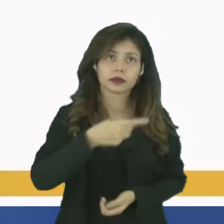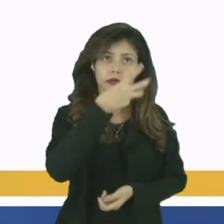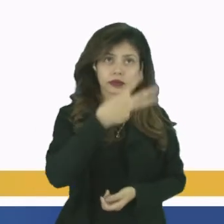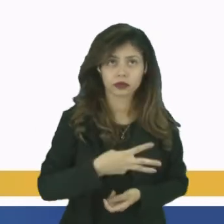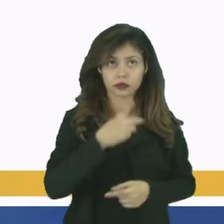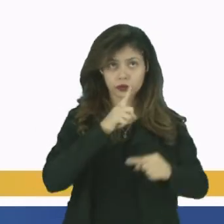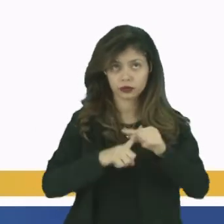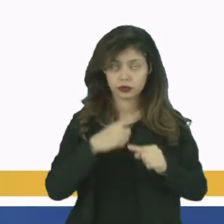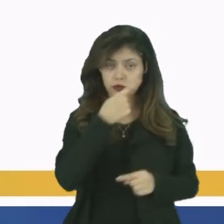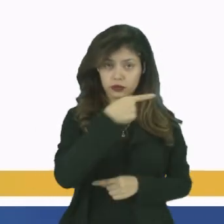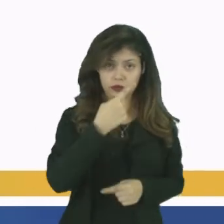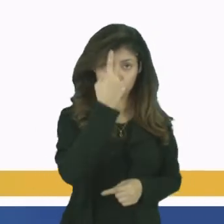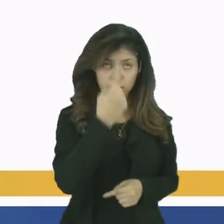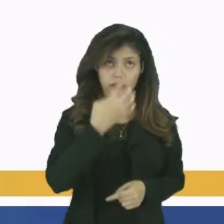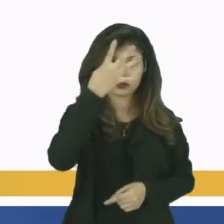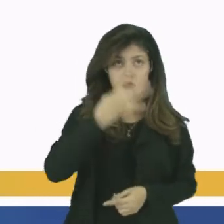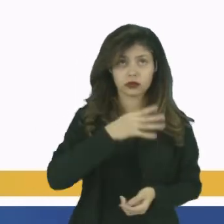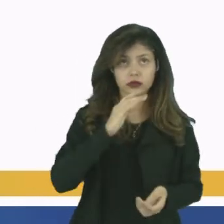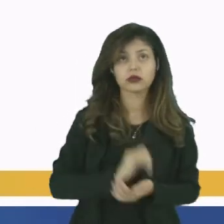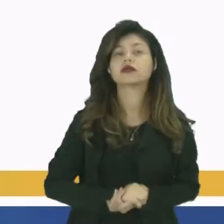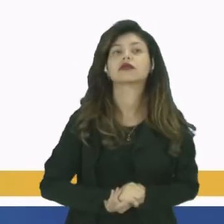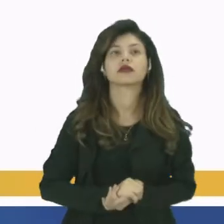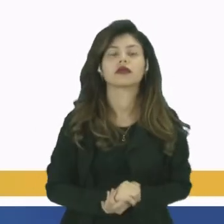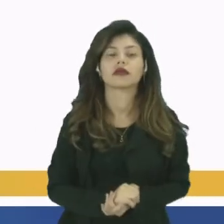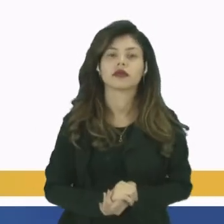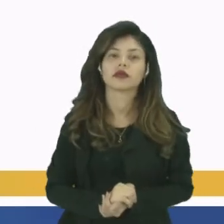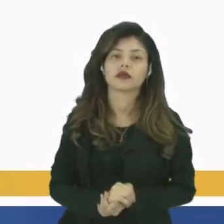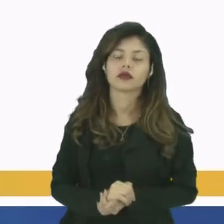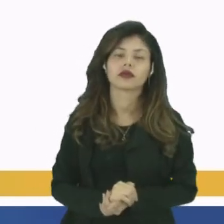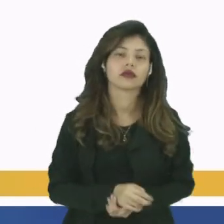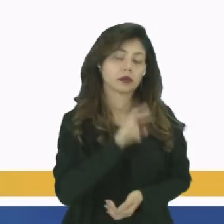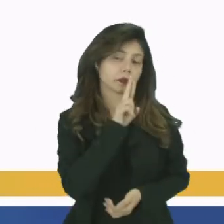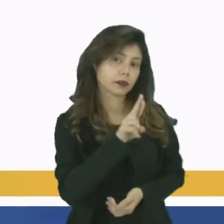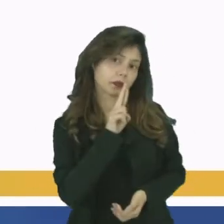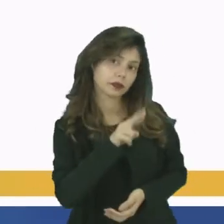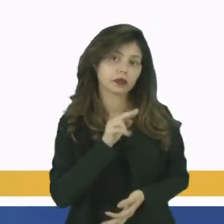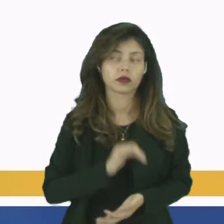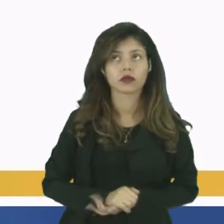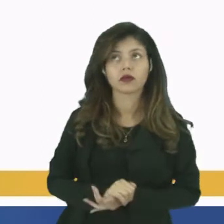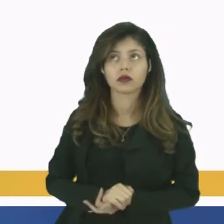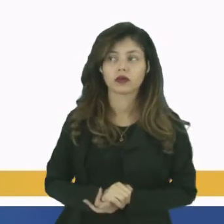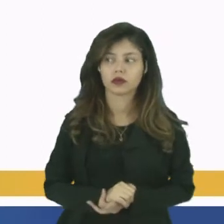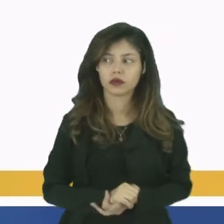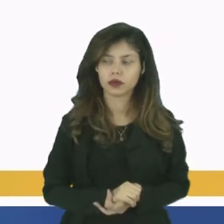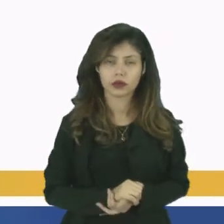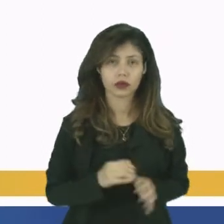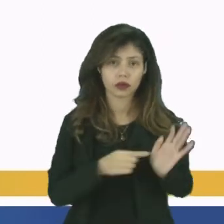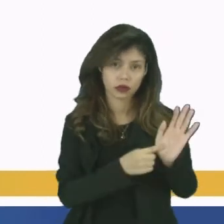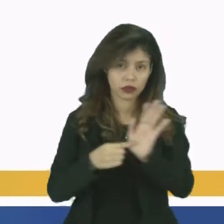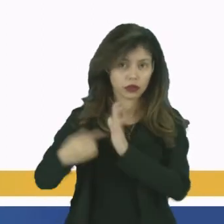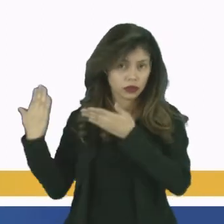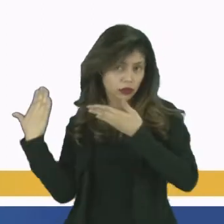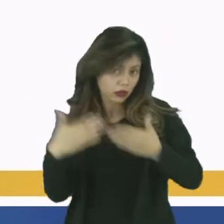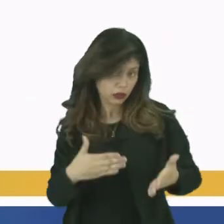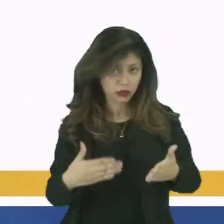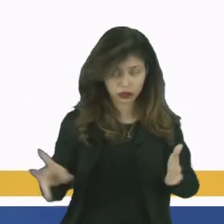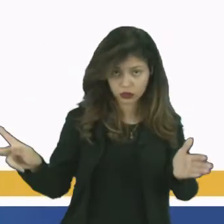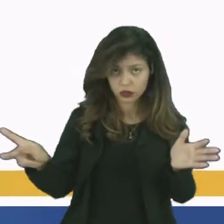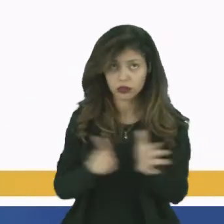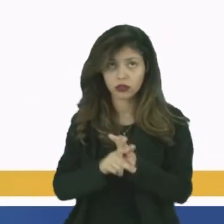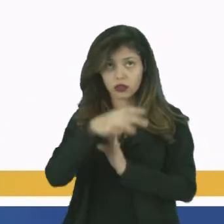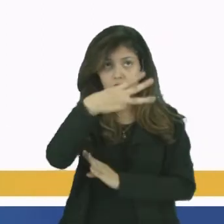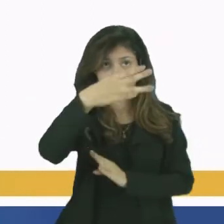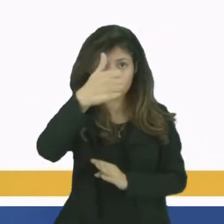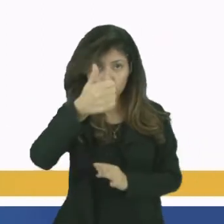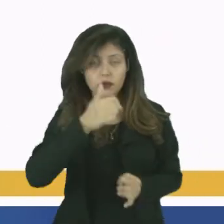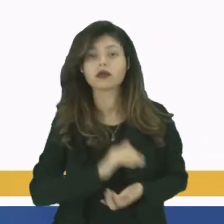3 vezes menos 1 elevado à quarta potência, e aí você vai resolver o determinante do